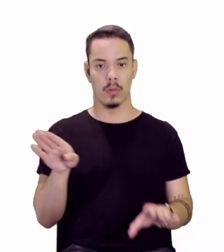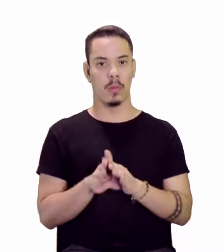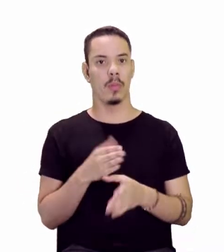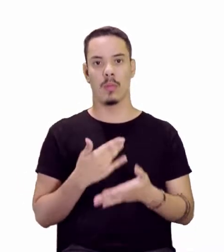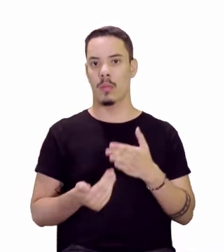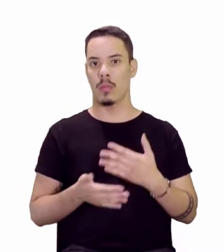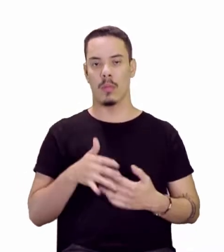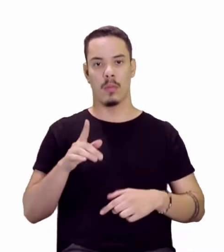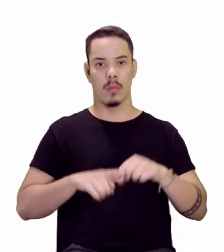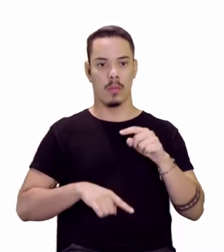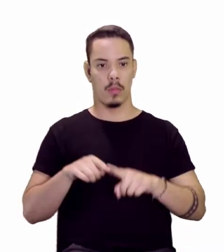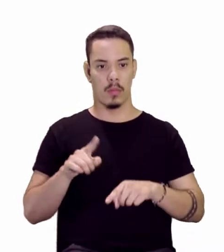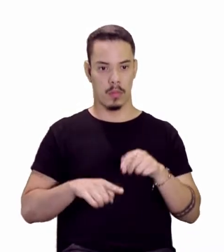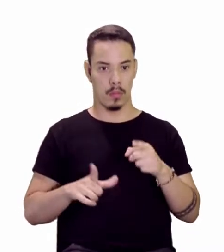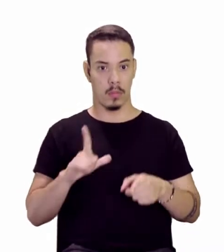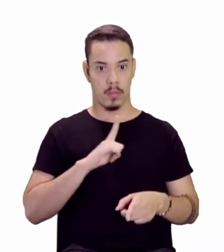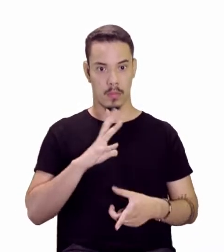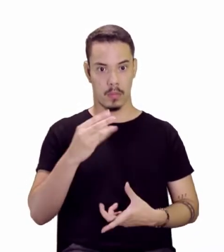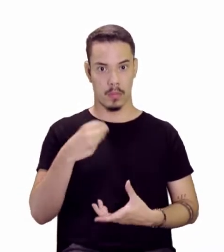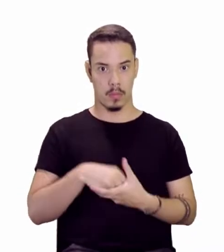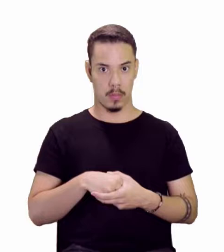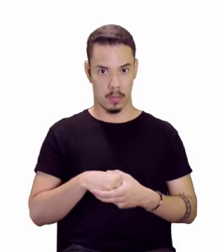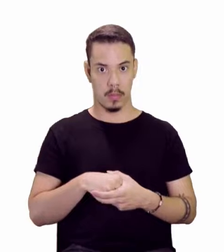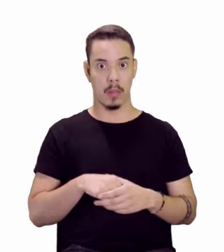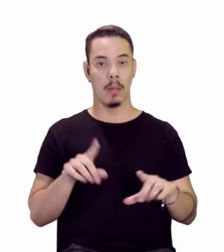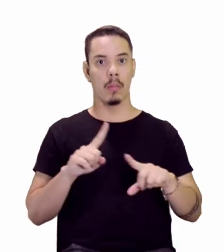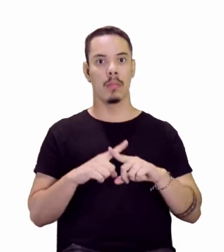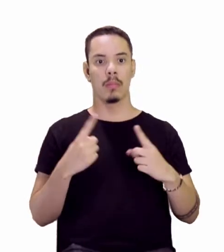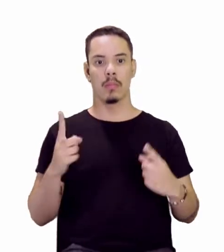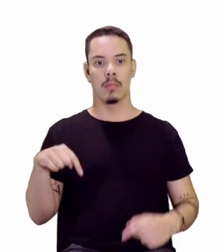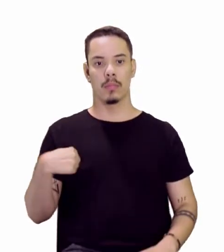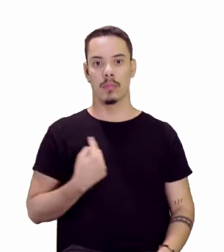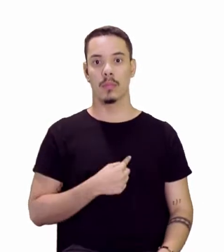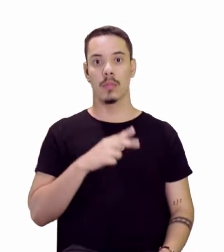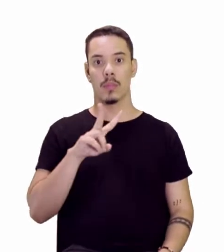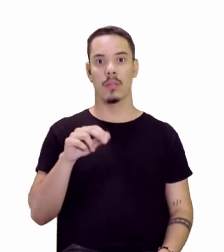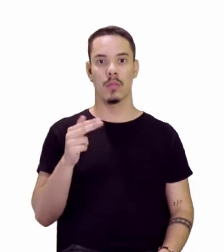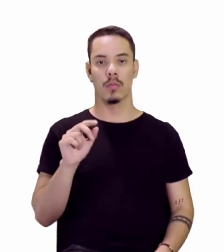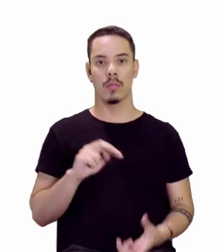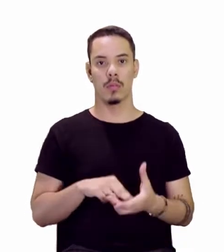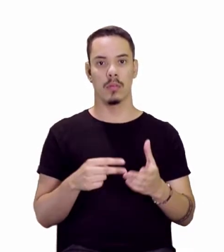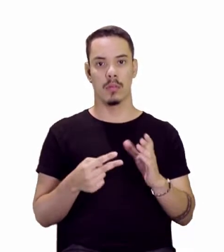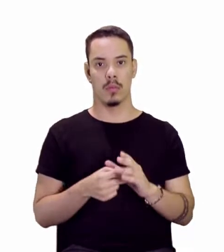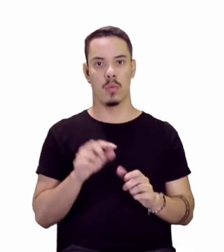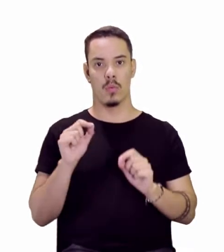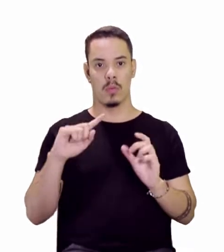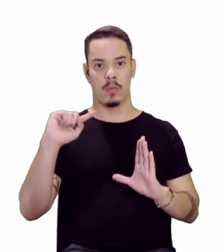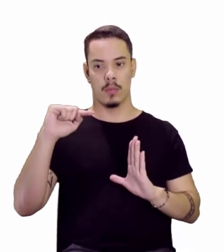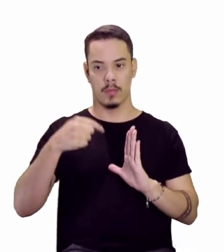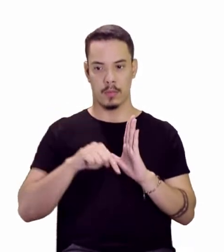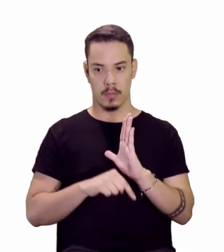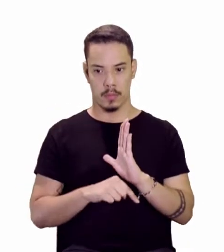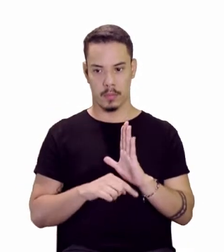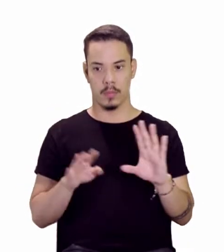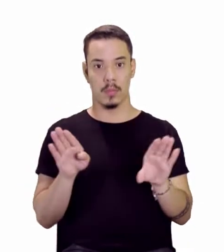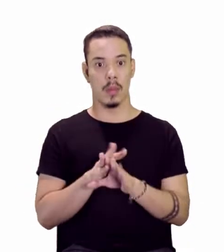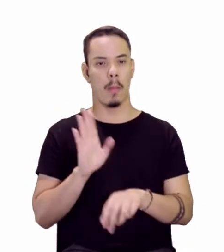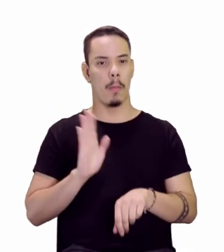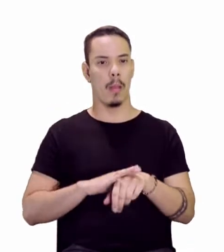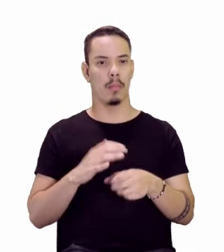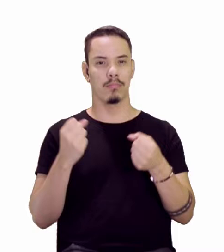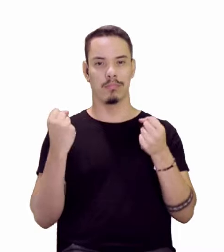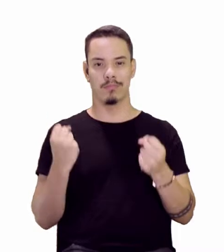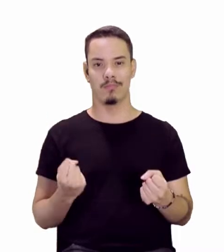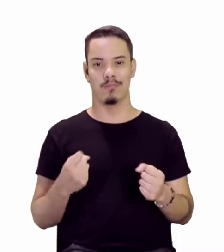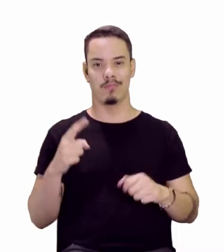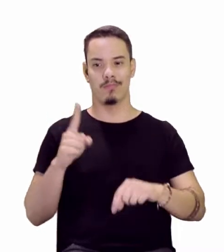esteja aí no líquido tem essa pressão, nós vimos que a pressão ela está relacionada com a profundidade, certo? Quanto mais profundo